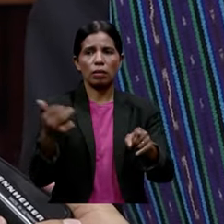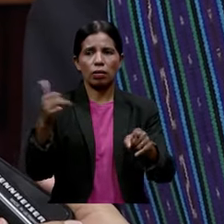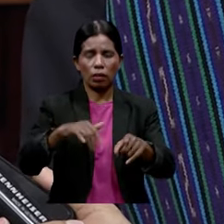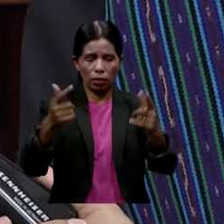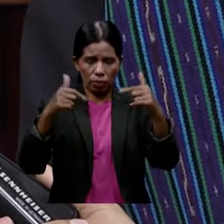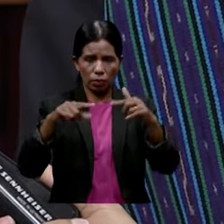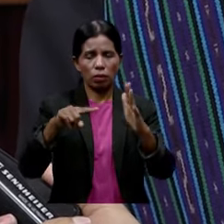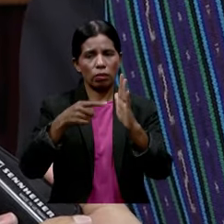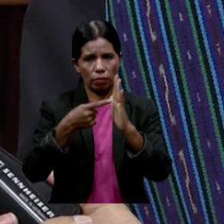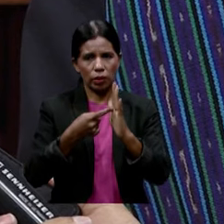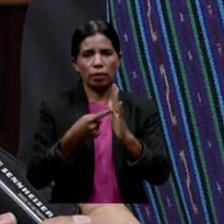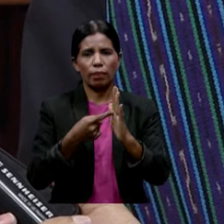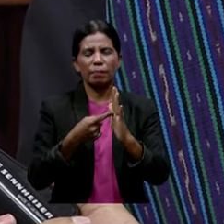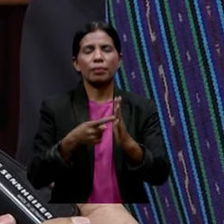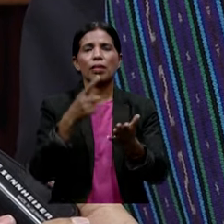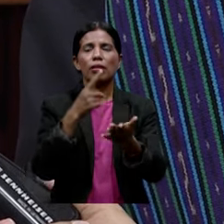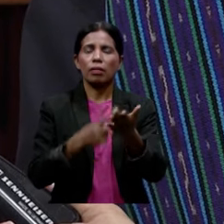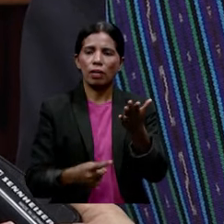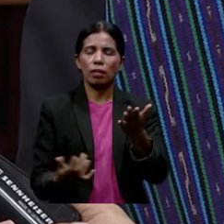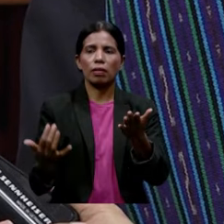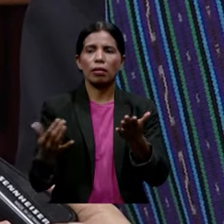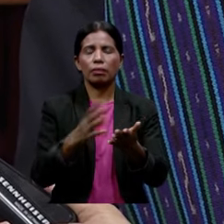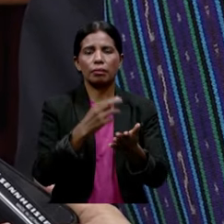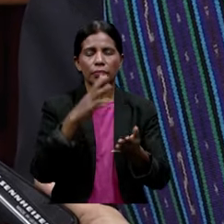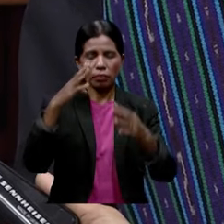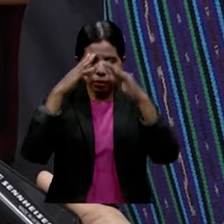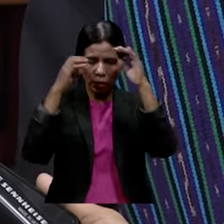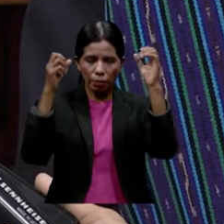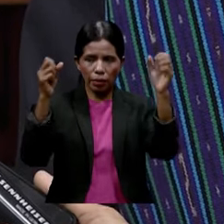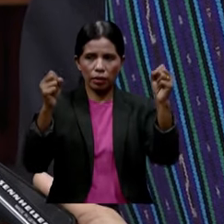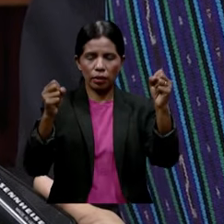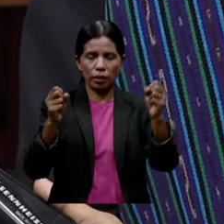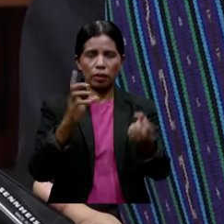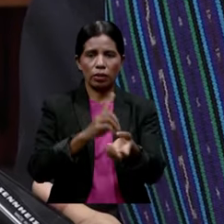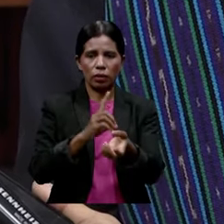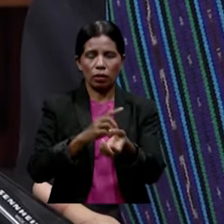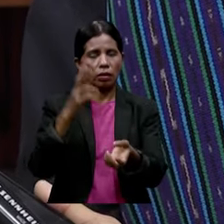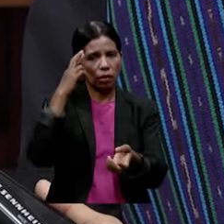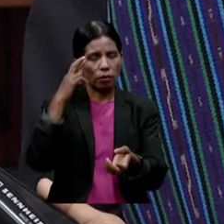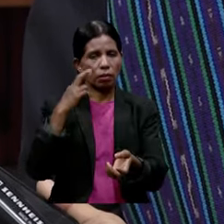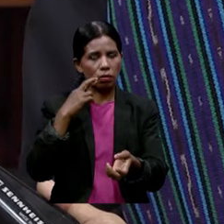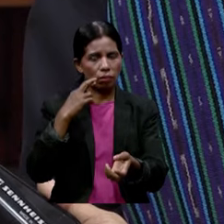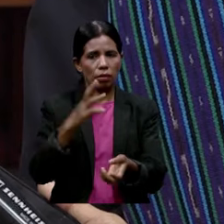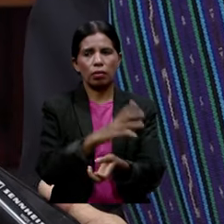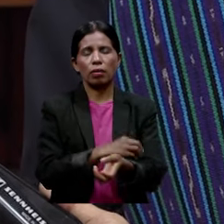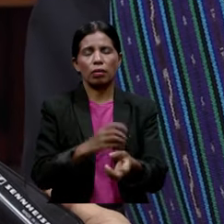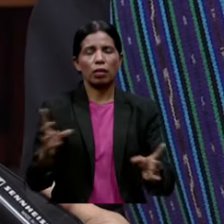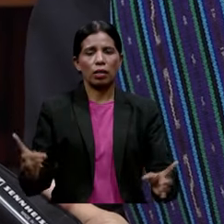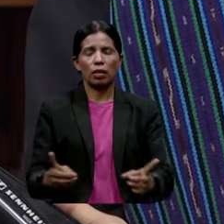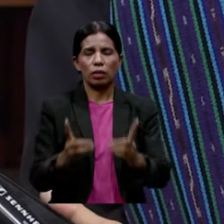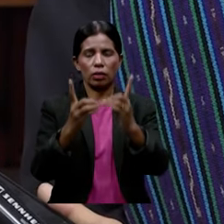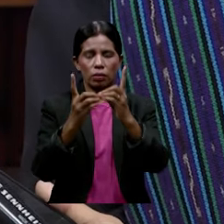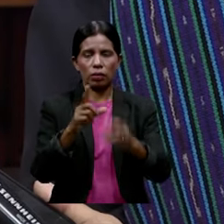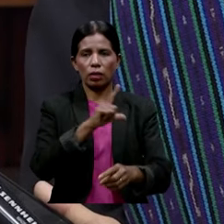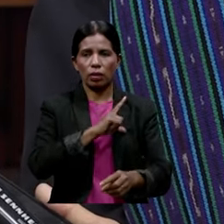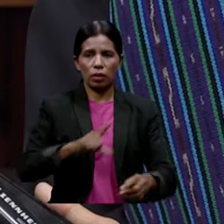hahu kerasana, saida maca presidente república, ma doutor José Ramos Horta, alturne, hasor malo ho